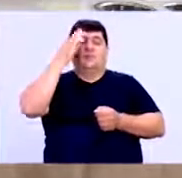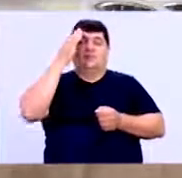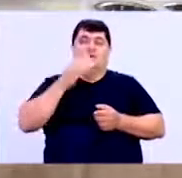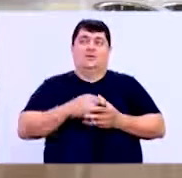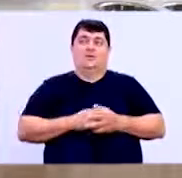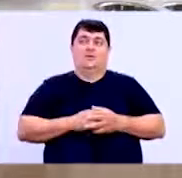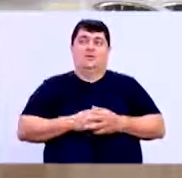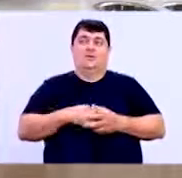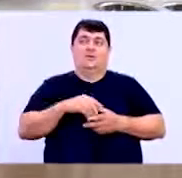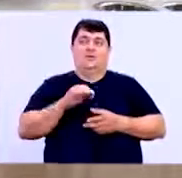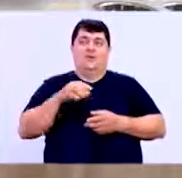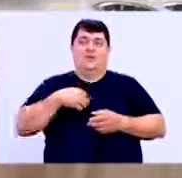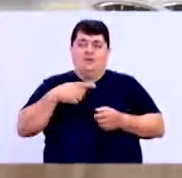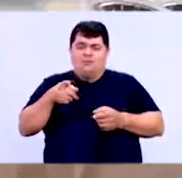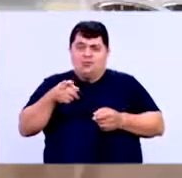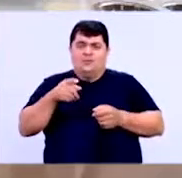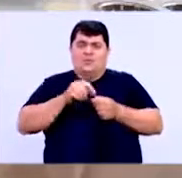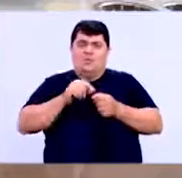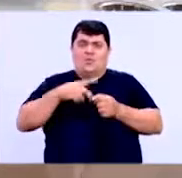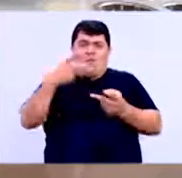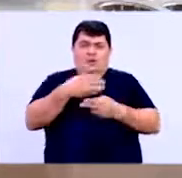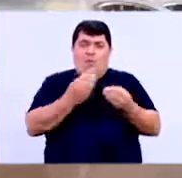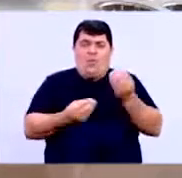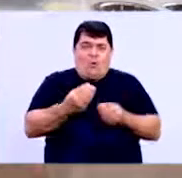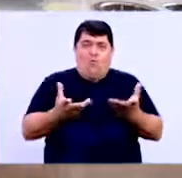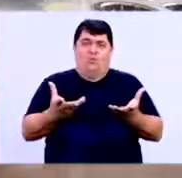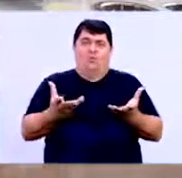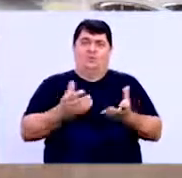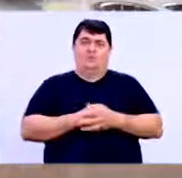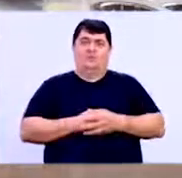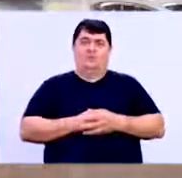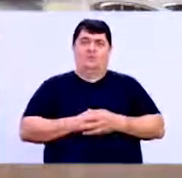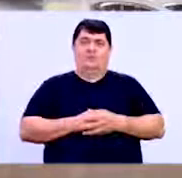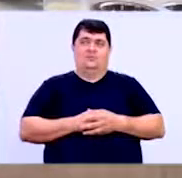Oi, Fernanda. Cortar custos.